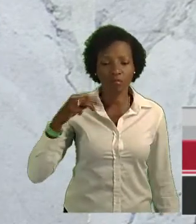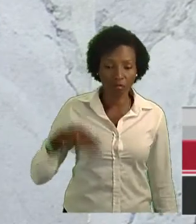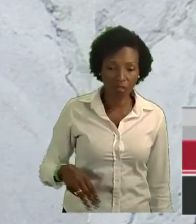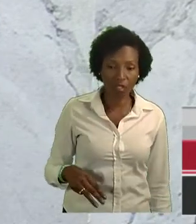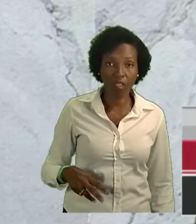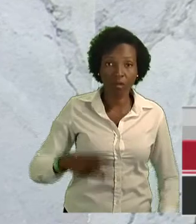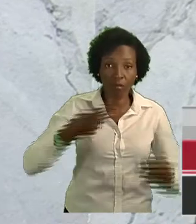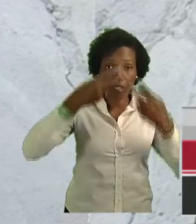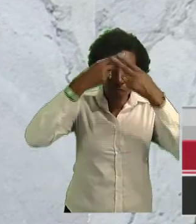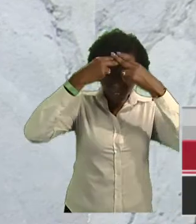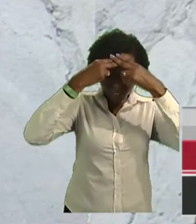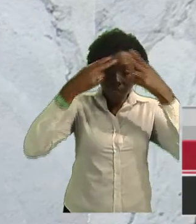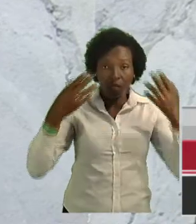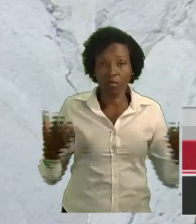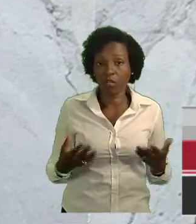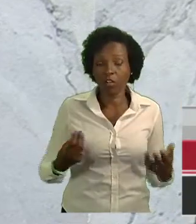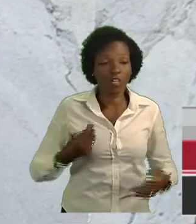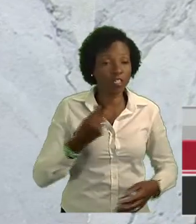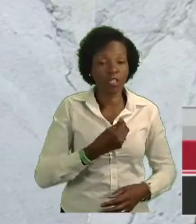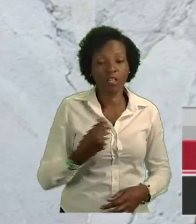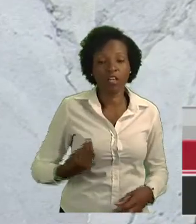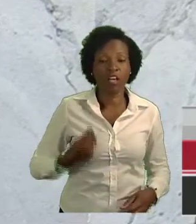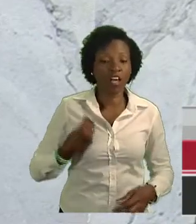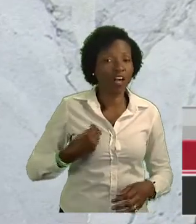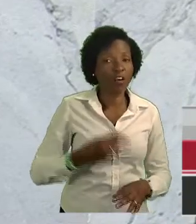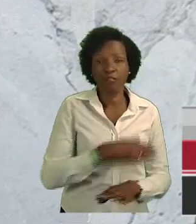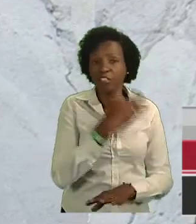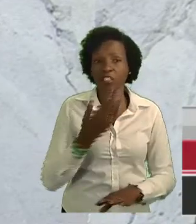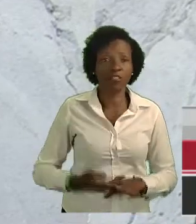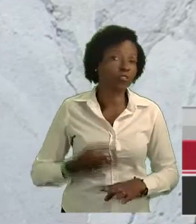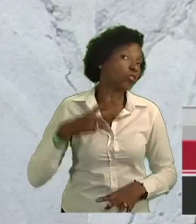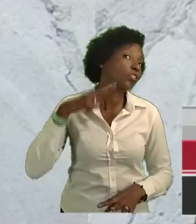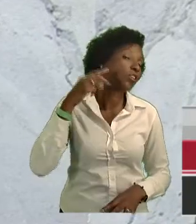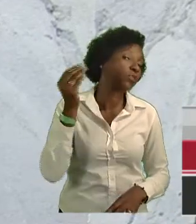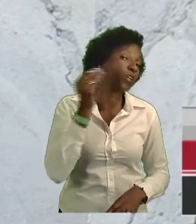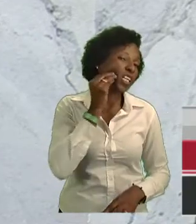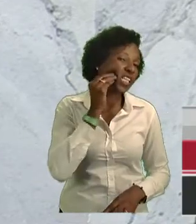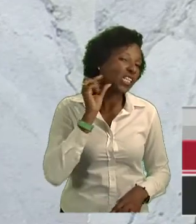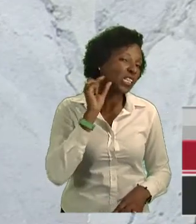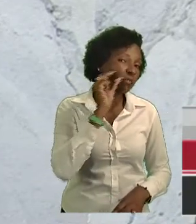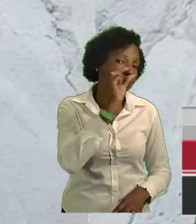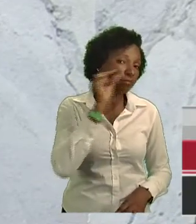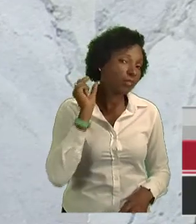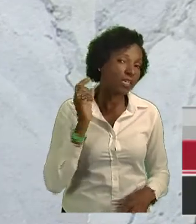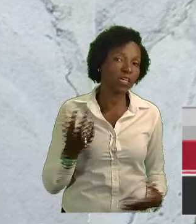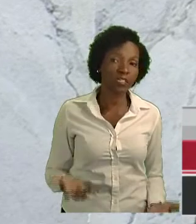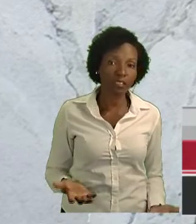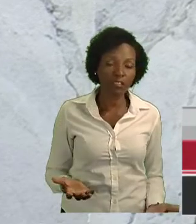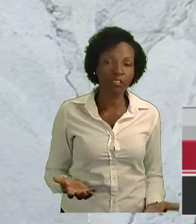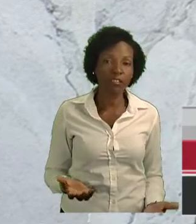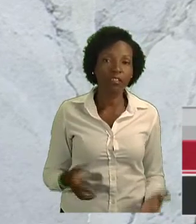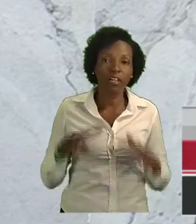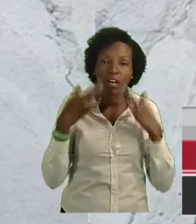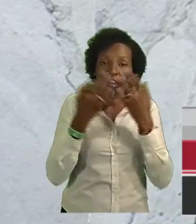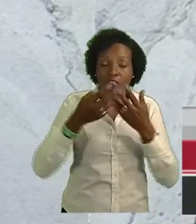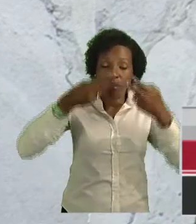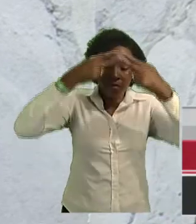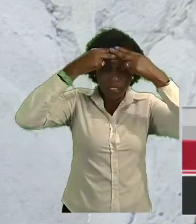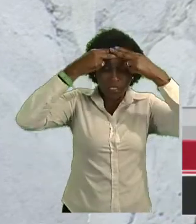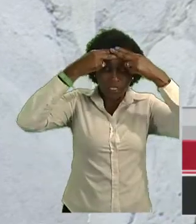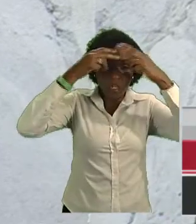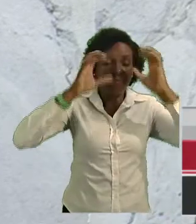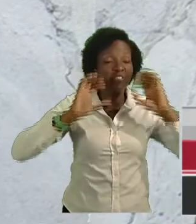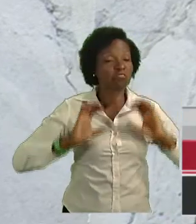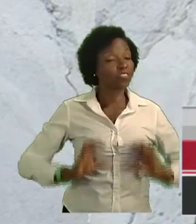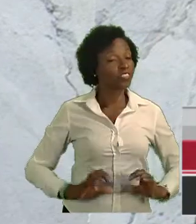agora o resto da vida com uma cicatriz no rosto para lembrar do ferimento a família traumatizada e o cidadão aqui o